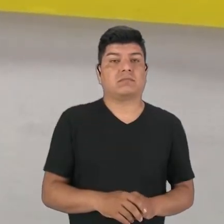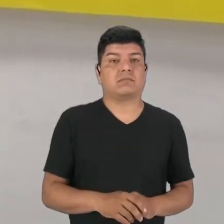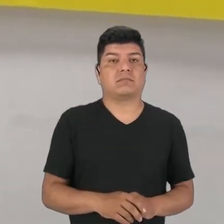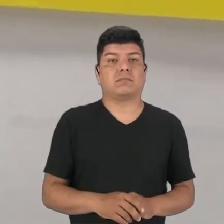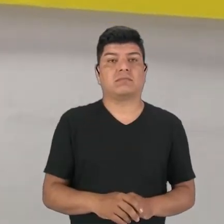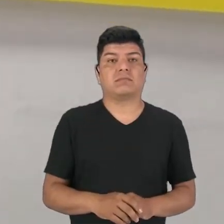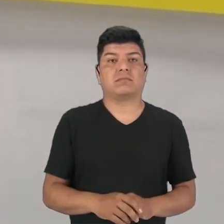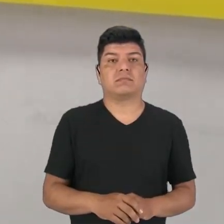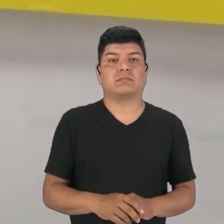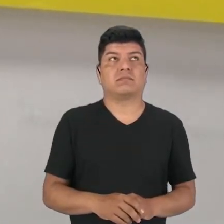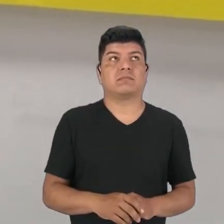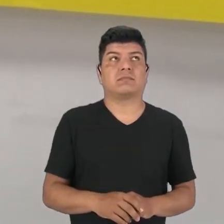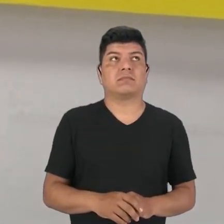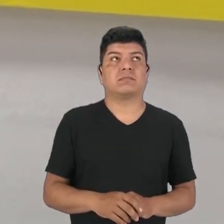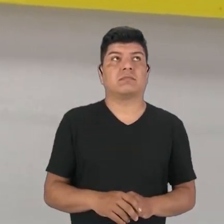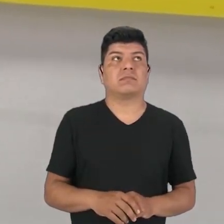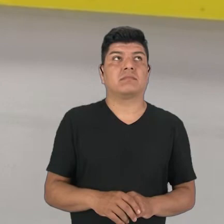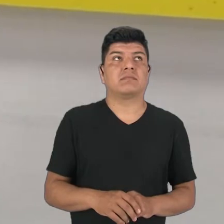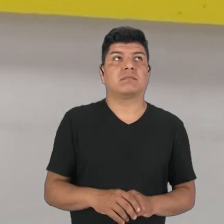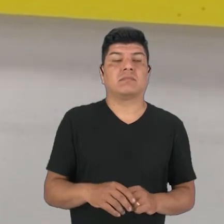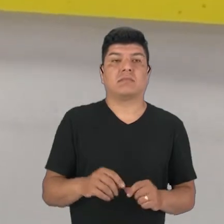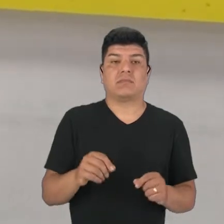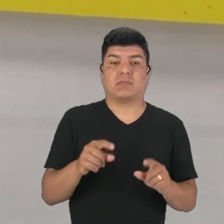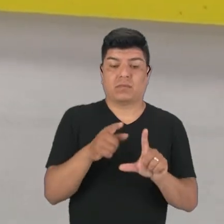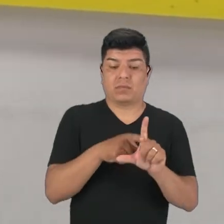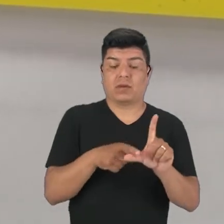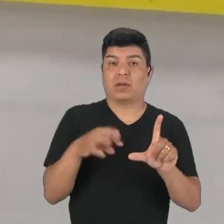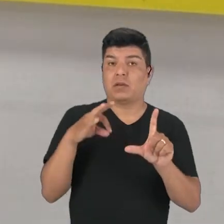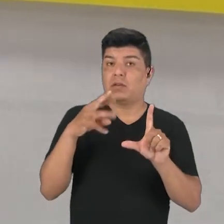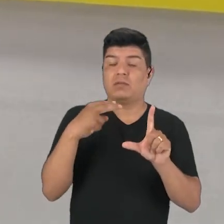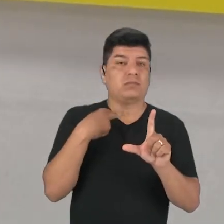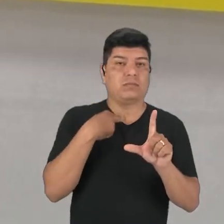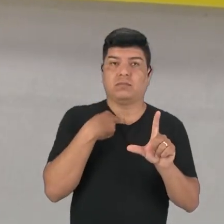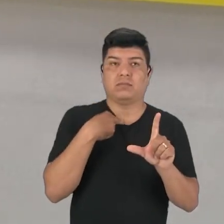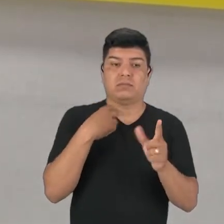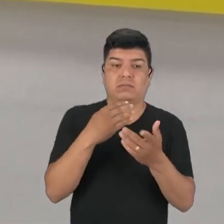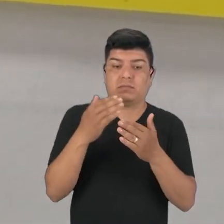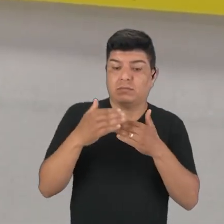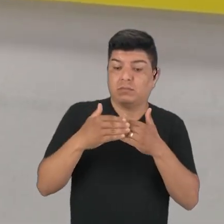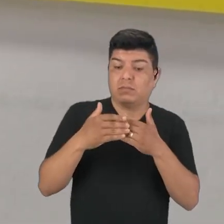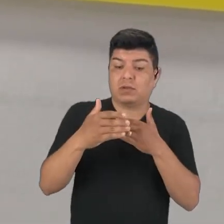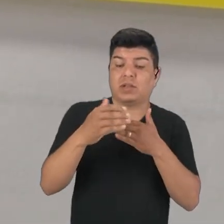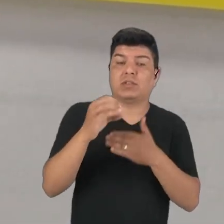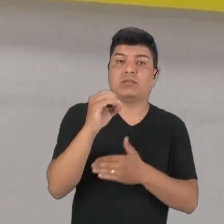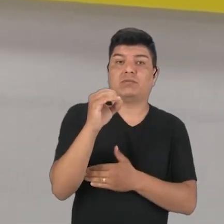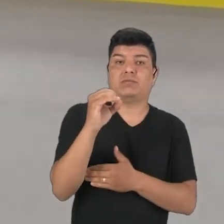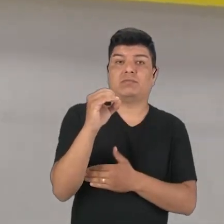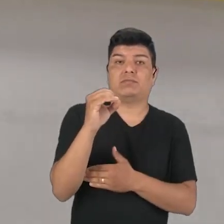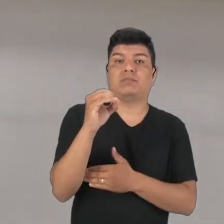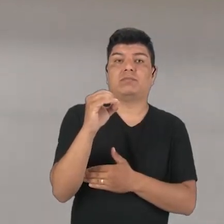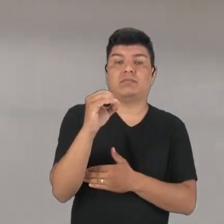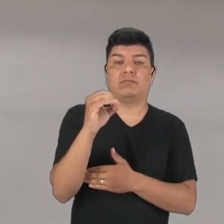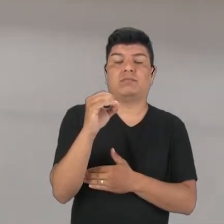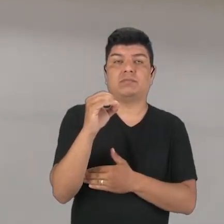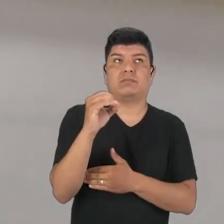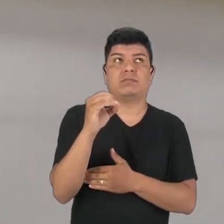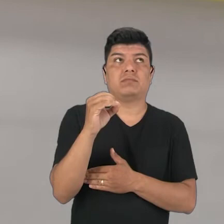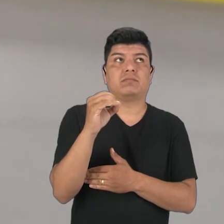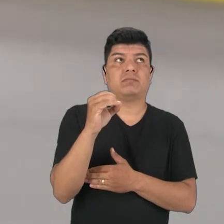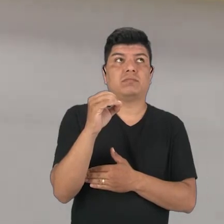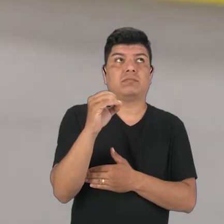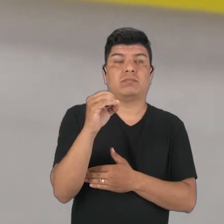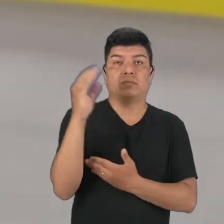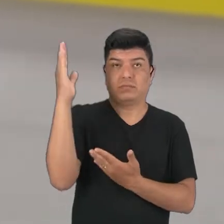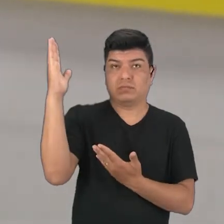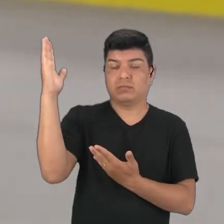zero. Ó, tô medindo errado, tô pegando a régua toda, ó. Tem que partir do zero, ó. Viu onde começou o zero? Colocar ele aqui